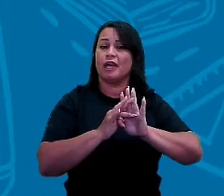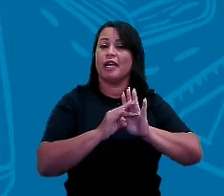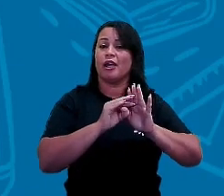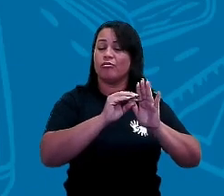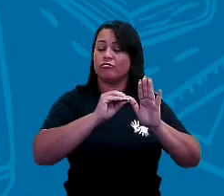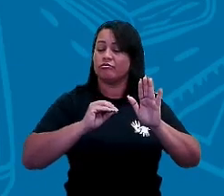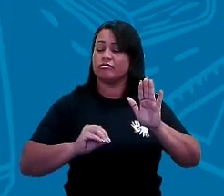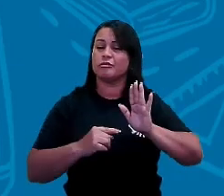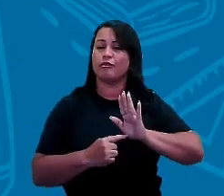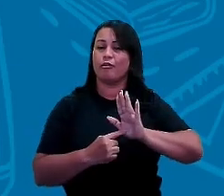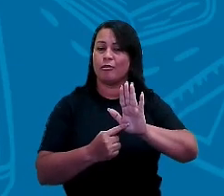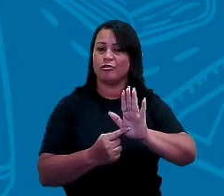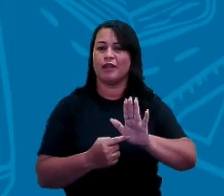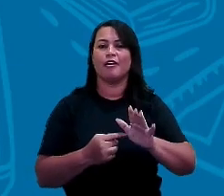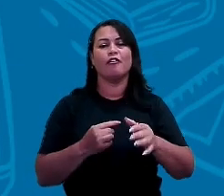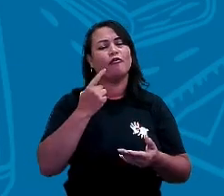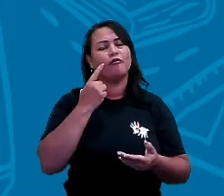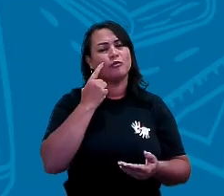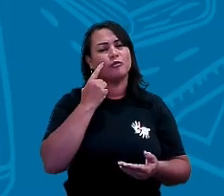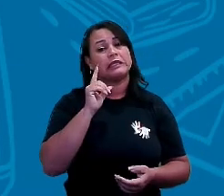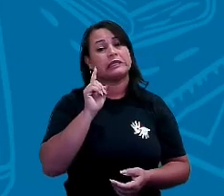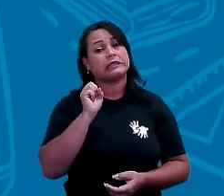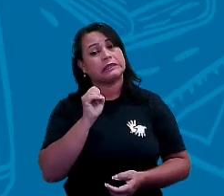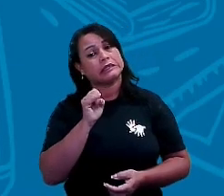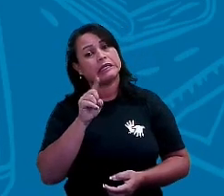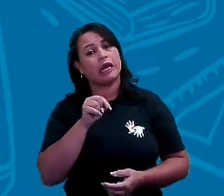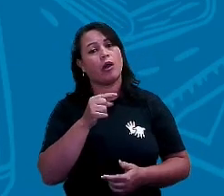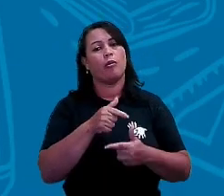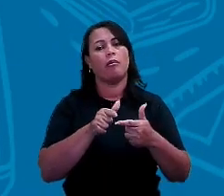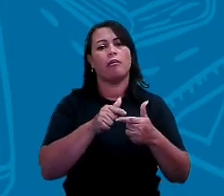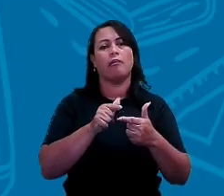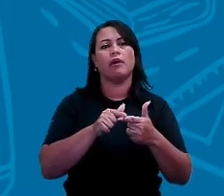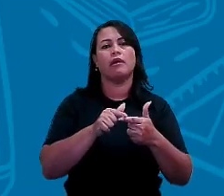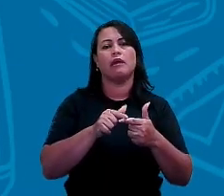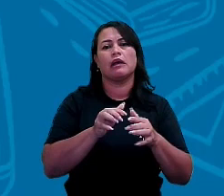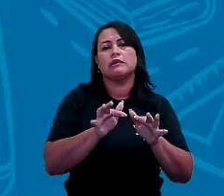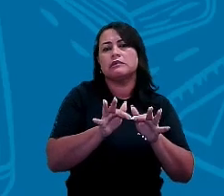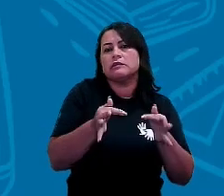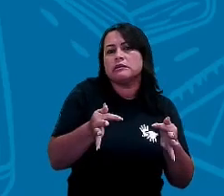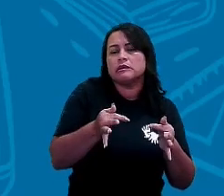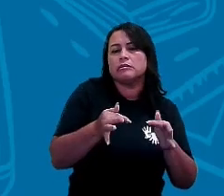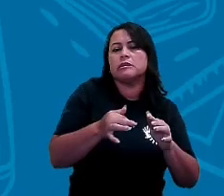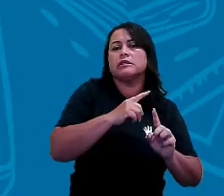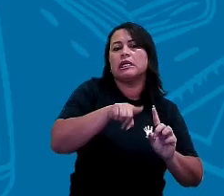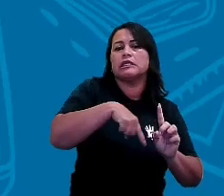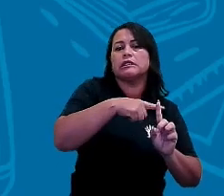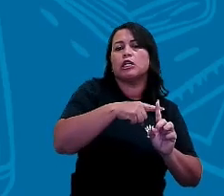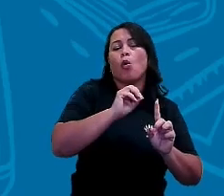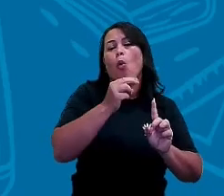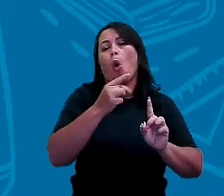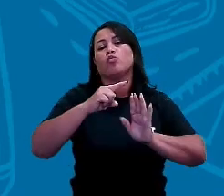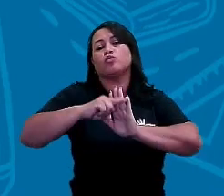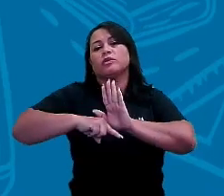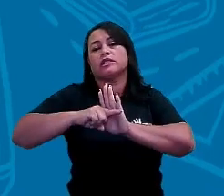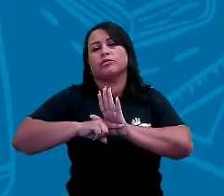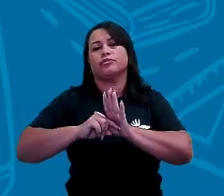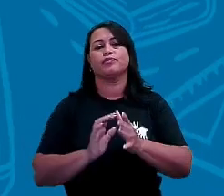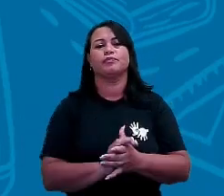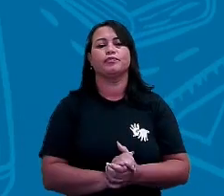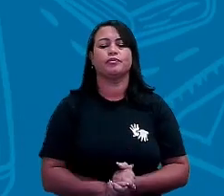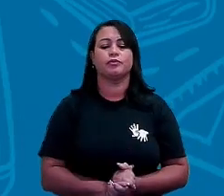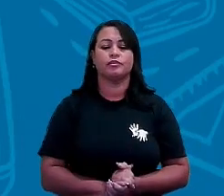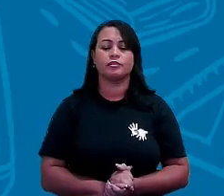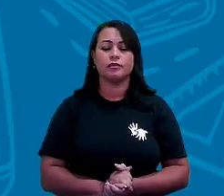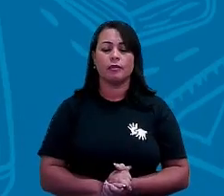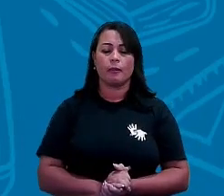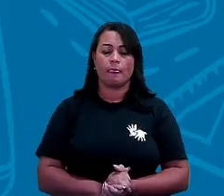certo? E aí a gente vai ver se é um probleminha básico de adição ou um probleminha de subtração, tá bom?